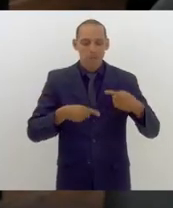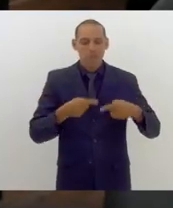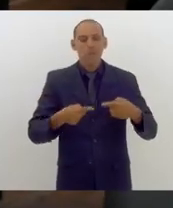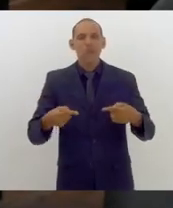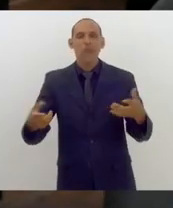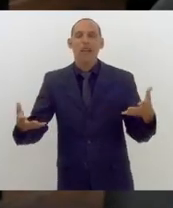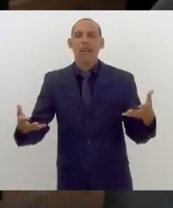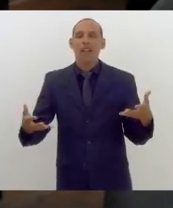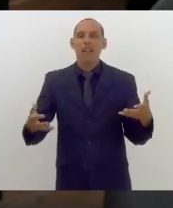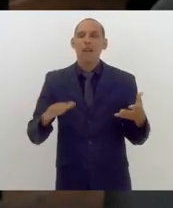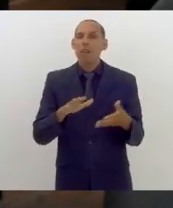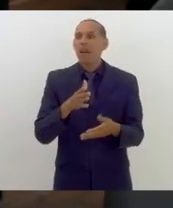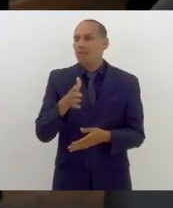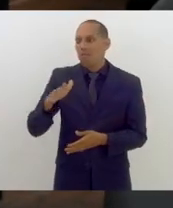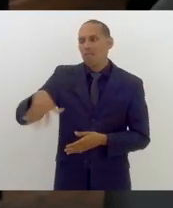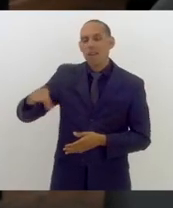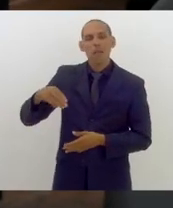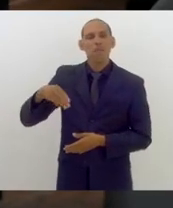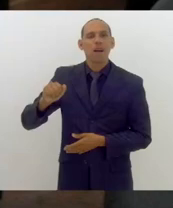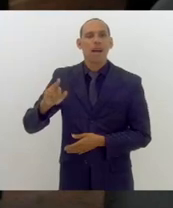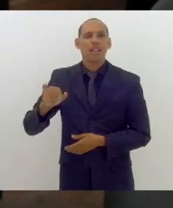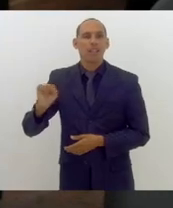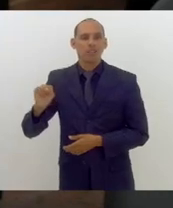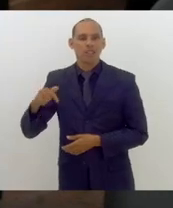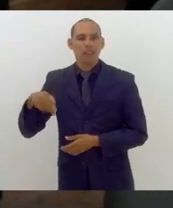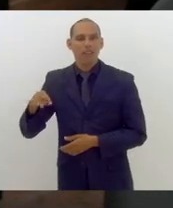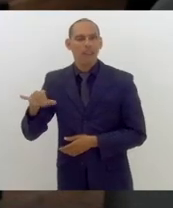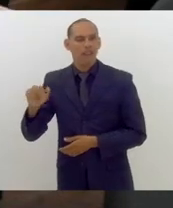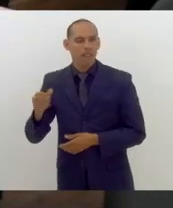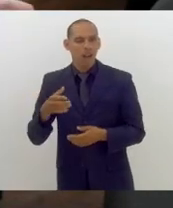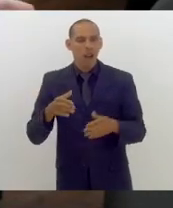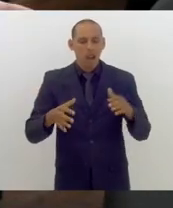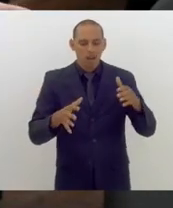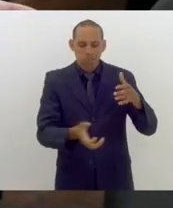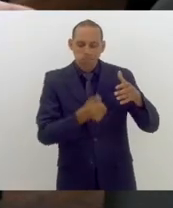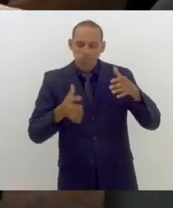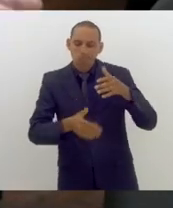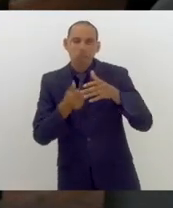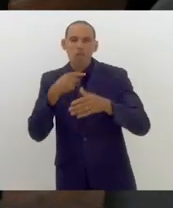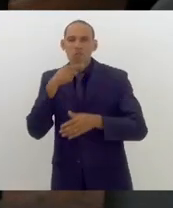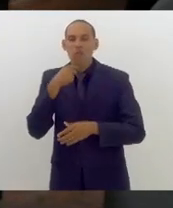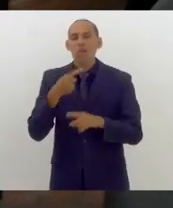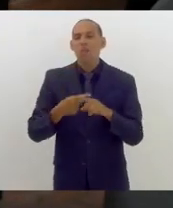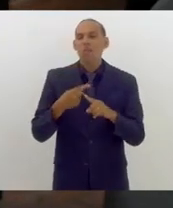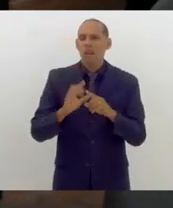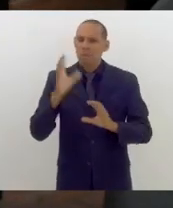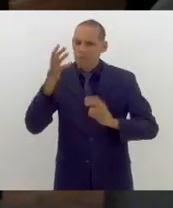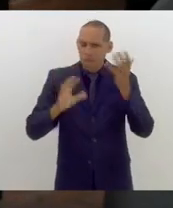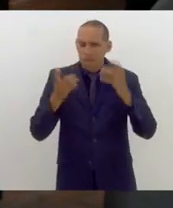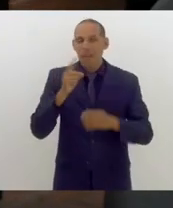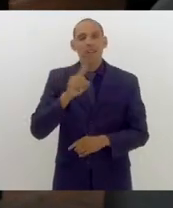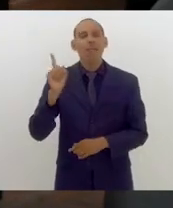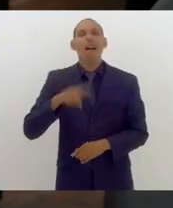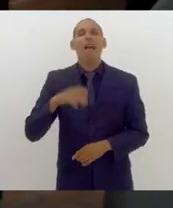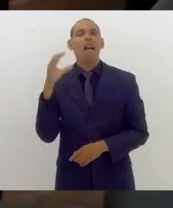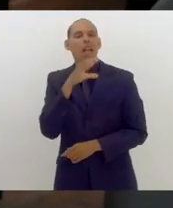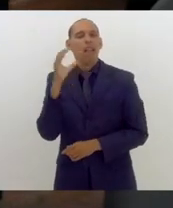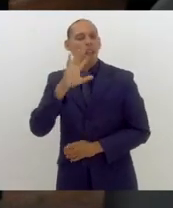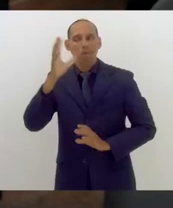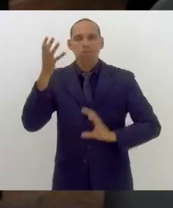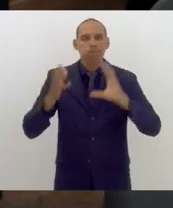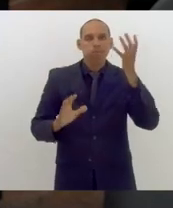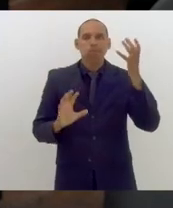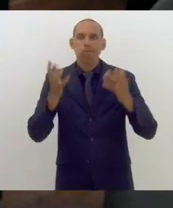por em função desse aquecimento da água a gente tá falando aí não mais de mudanças climáticas assim de emergência climática